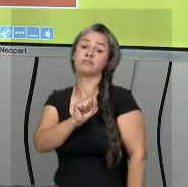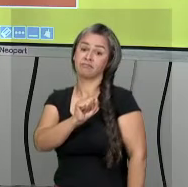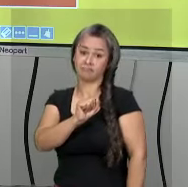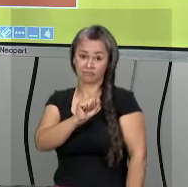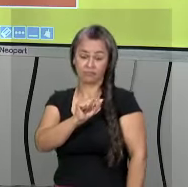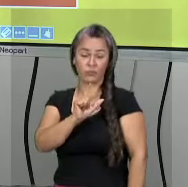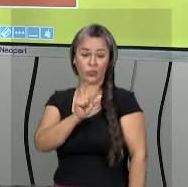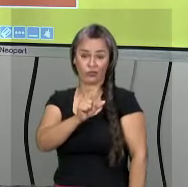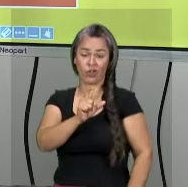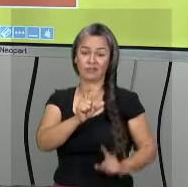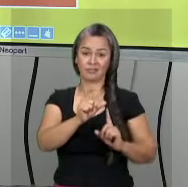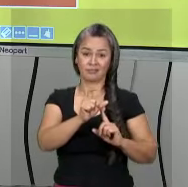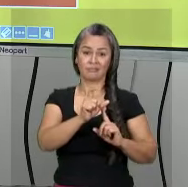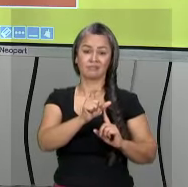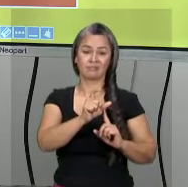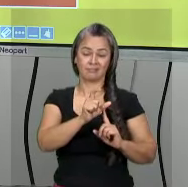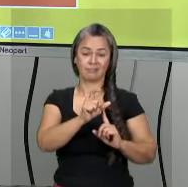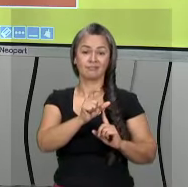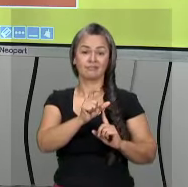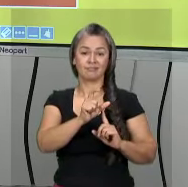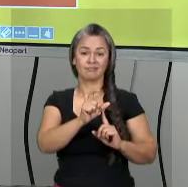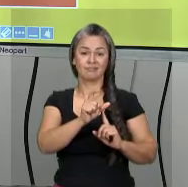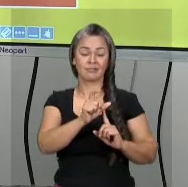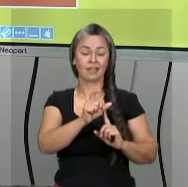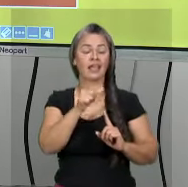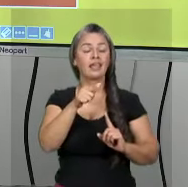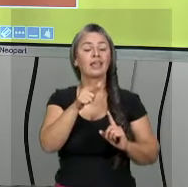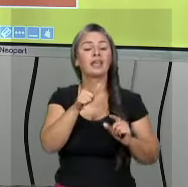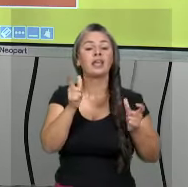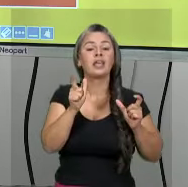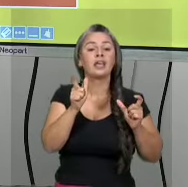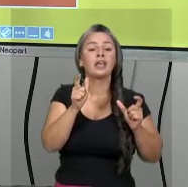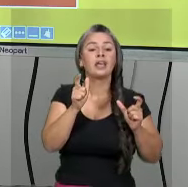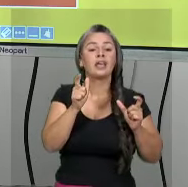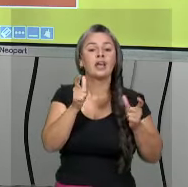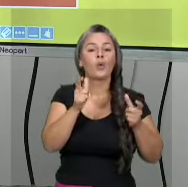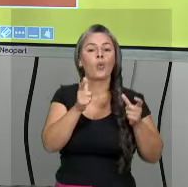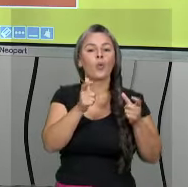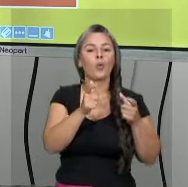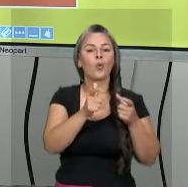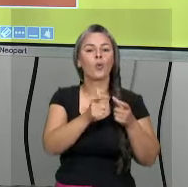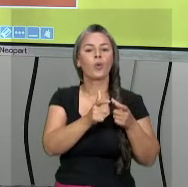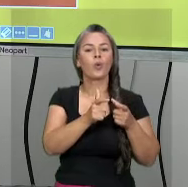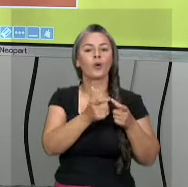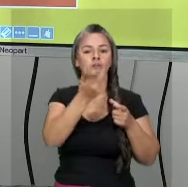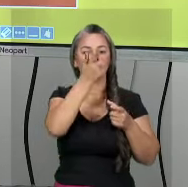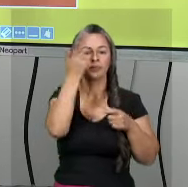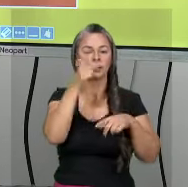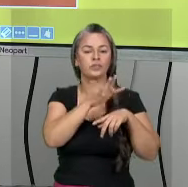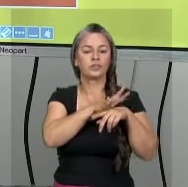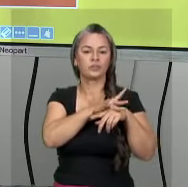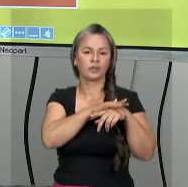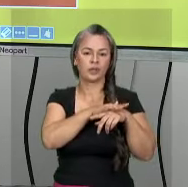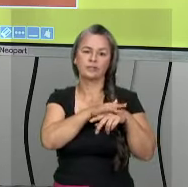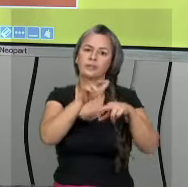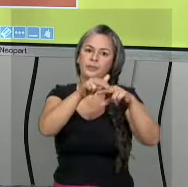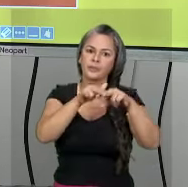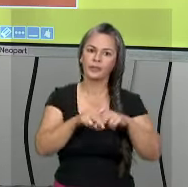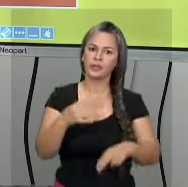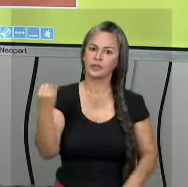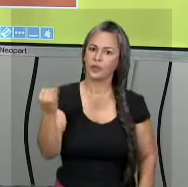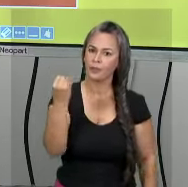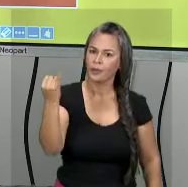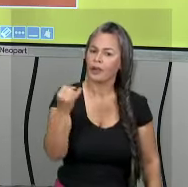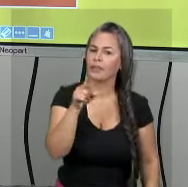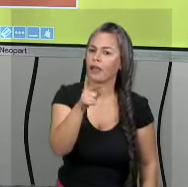e os casos de poliomielite foram desaparecendo aí ao longo do tempo. Daí a importância da vacinação. Se hoje